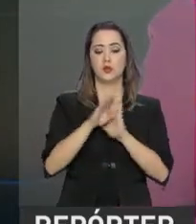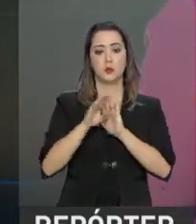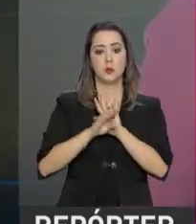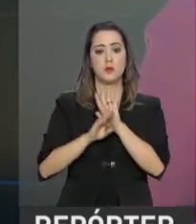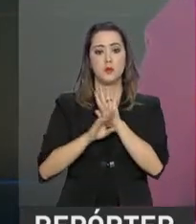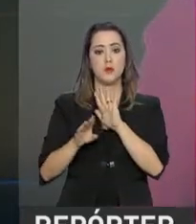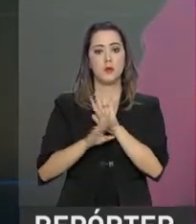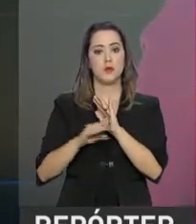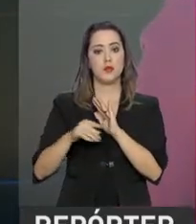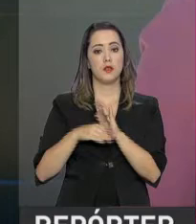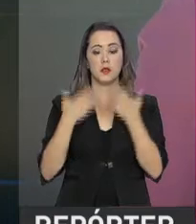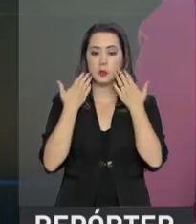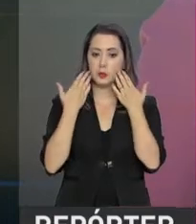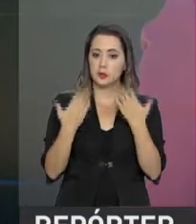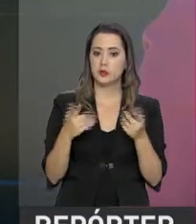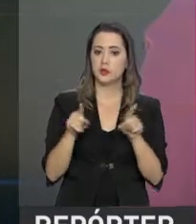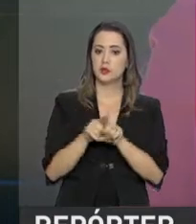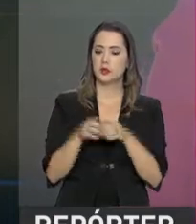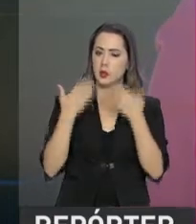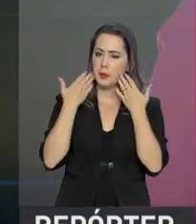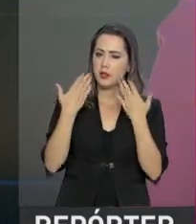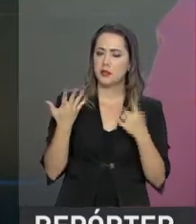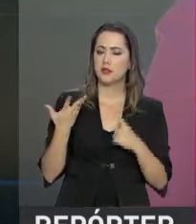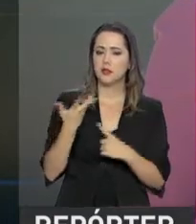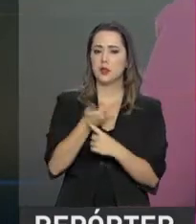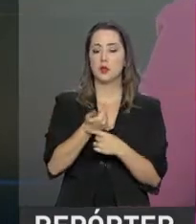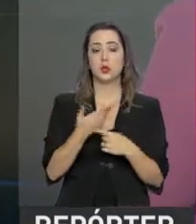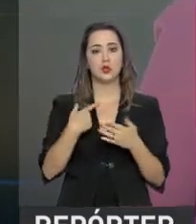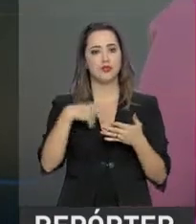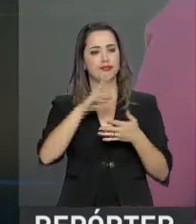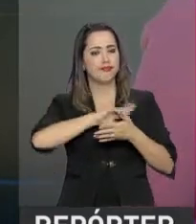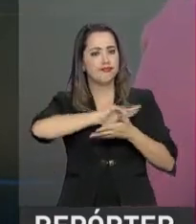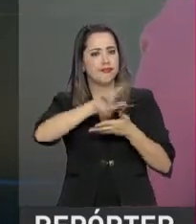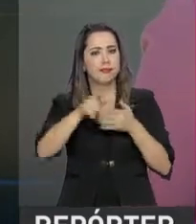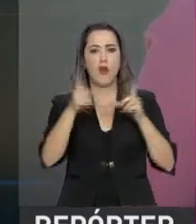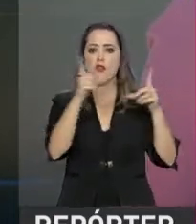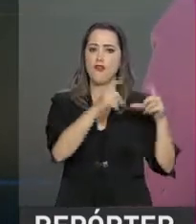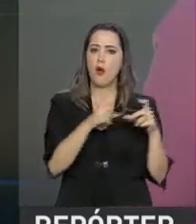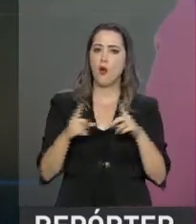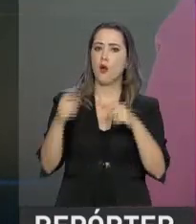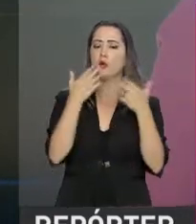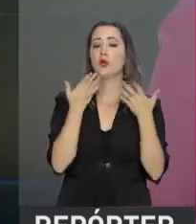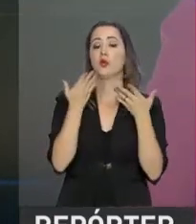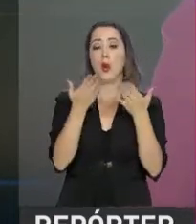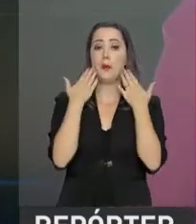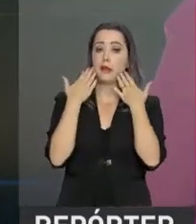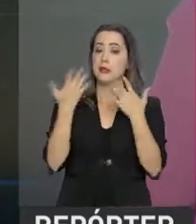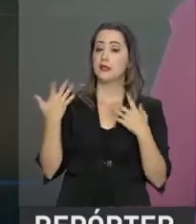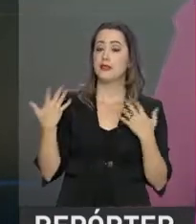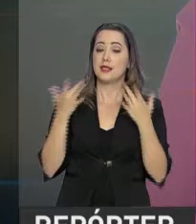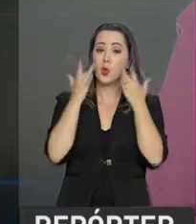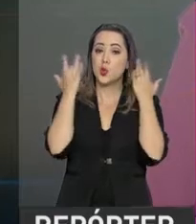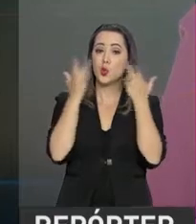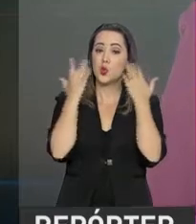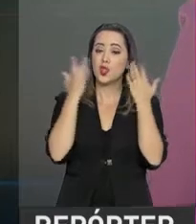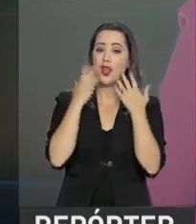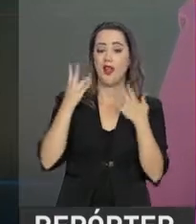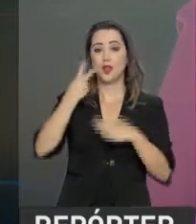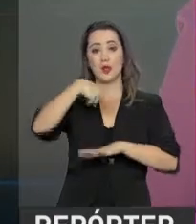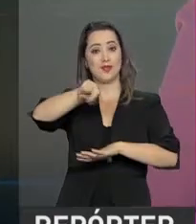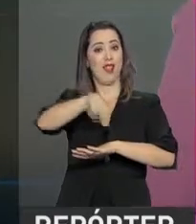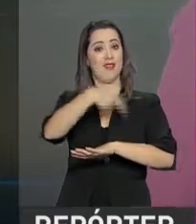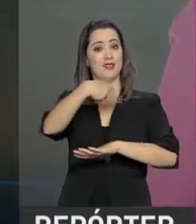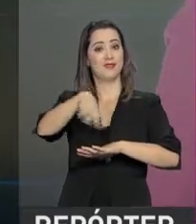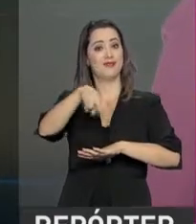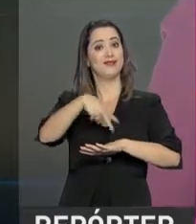projetos. Entre as atrações, exposições de artes plásticas e fotografia, apresentações de teatro, dança e música,